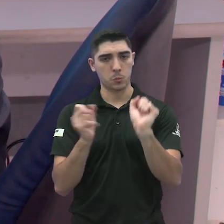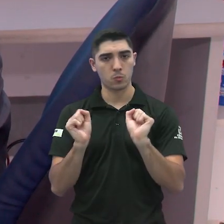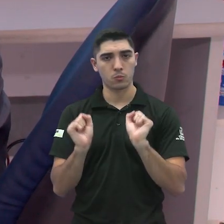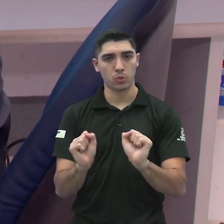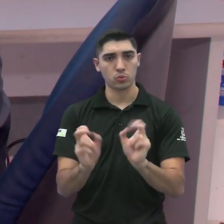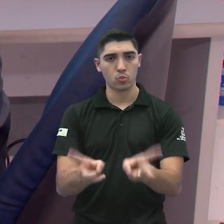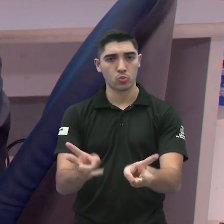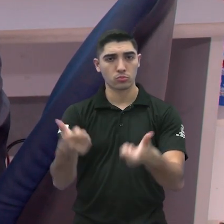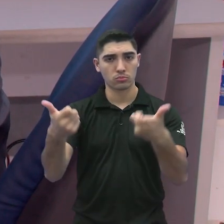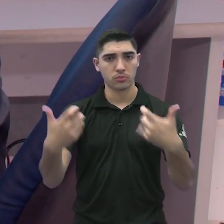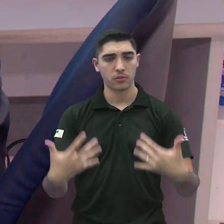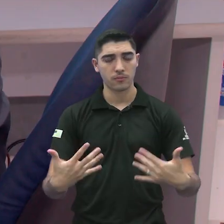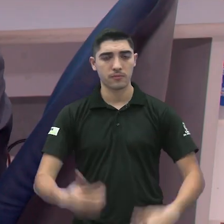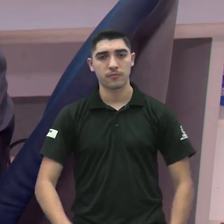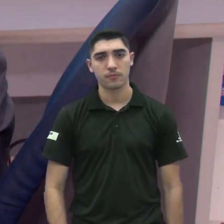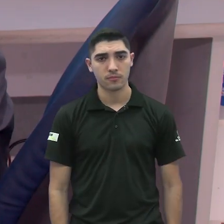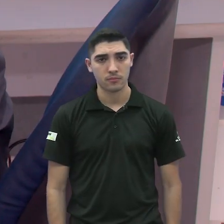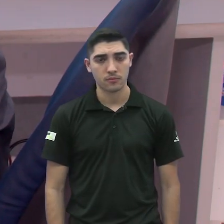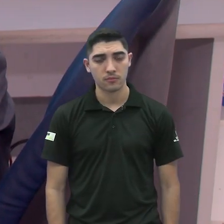Vila Industrial, Cobão, prossiga.